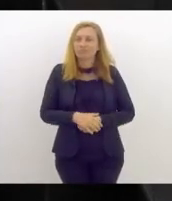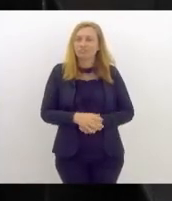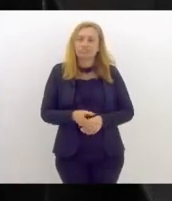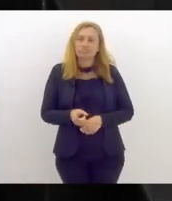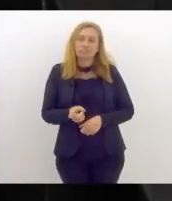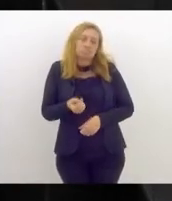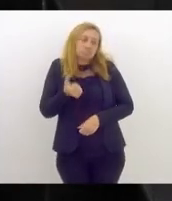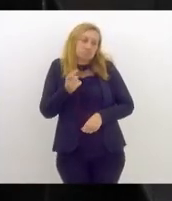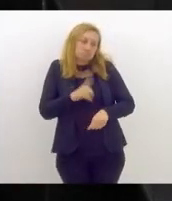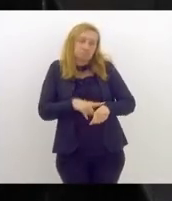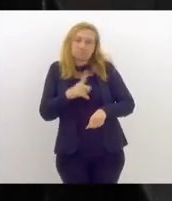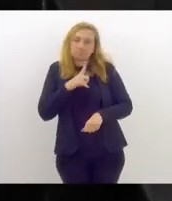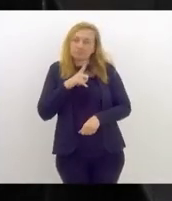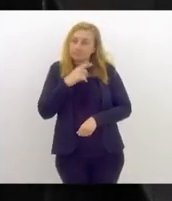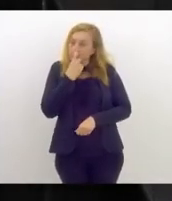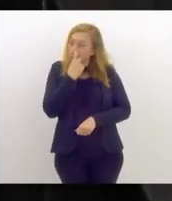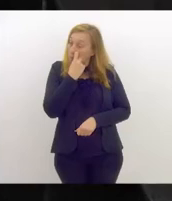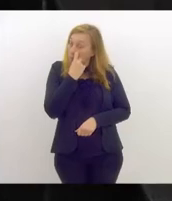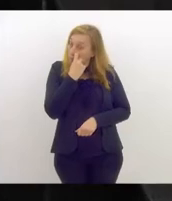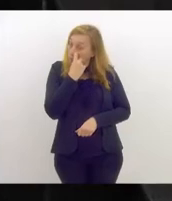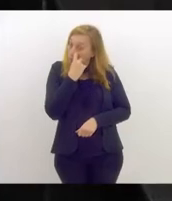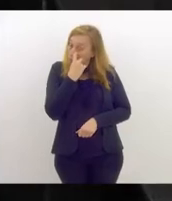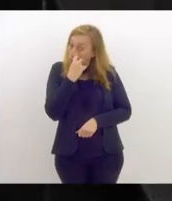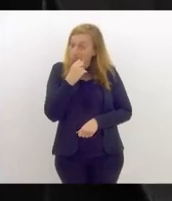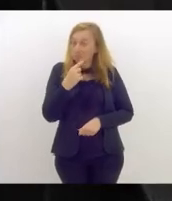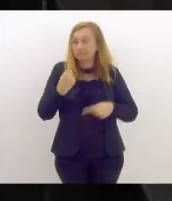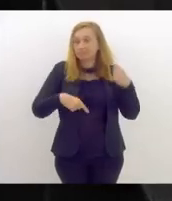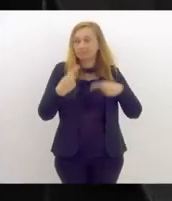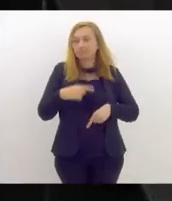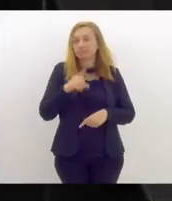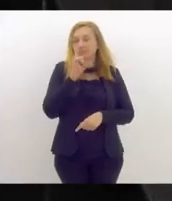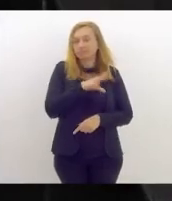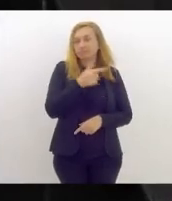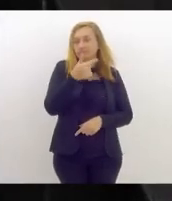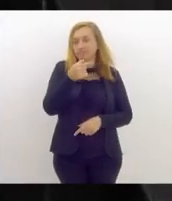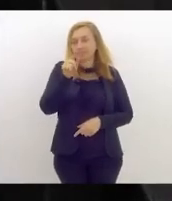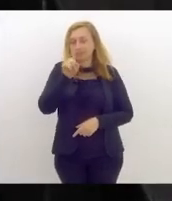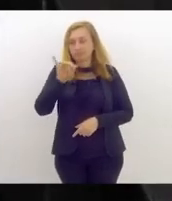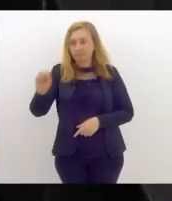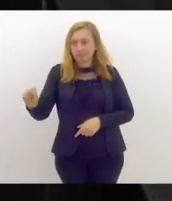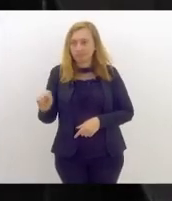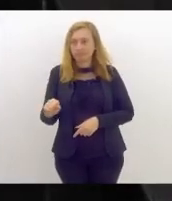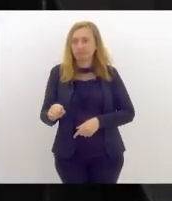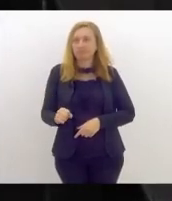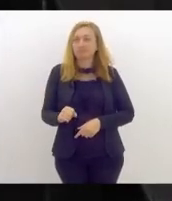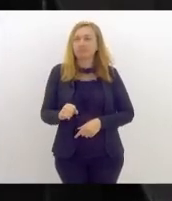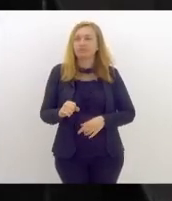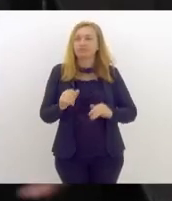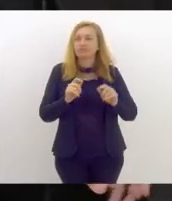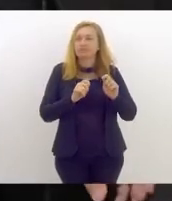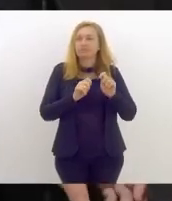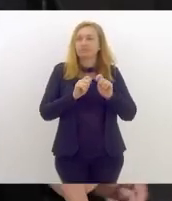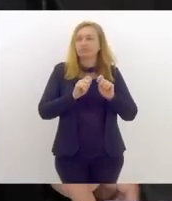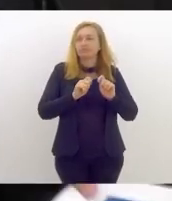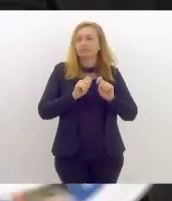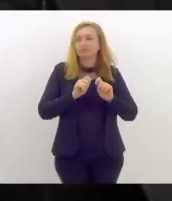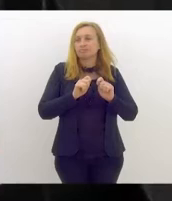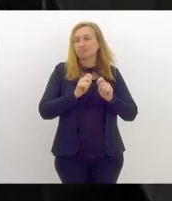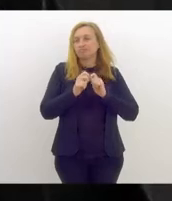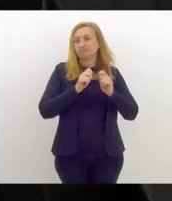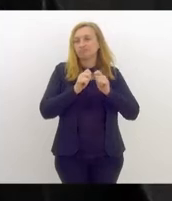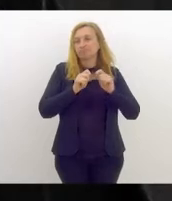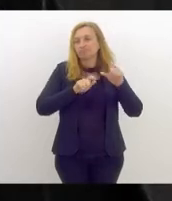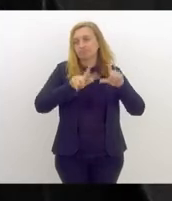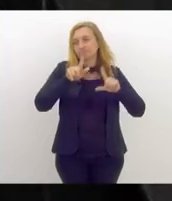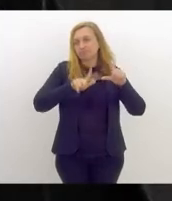que imaginava sob um debate que nos últimos nos últimos sete dias ganhou fôlego na imprensa sobretudo